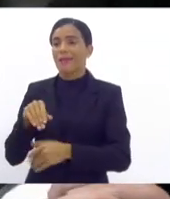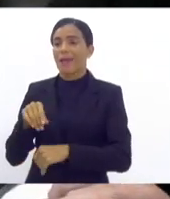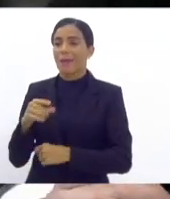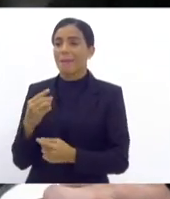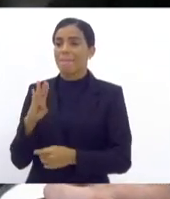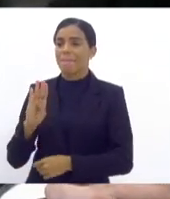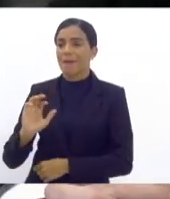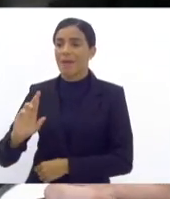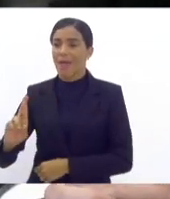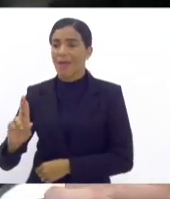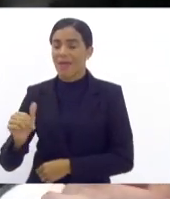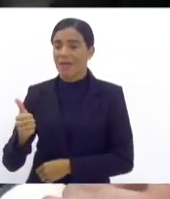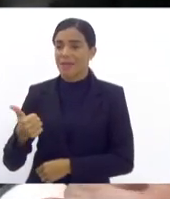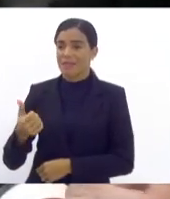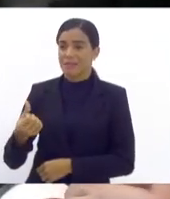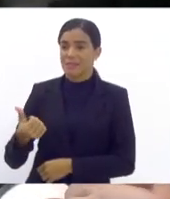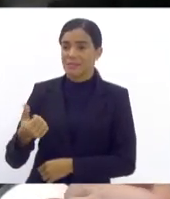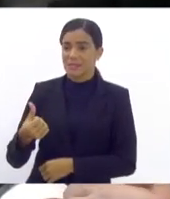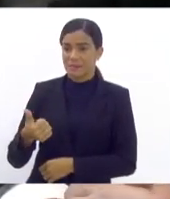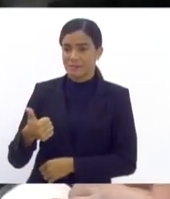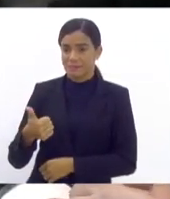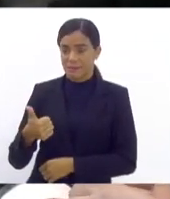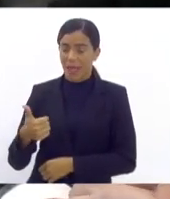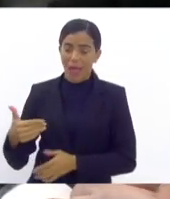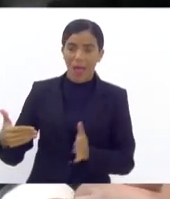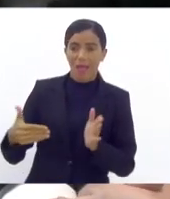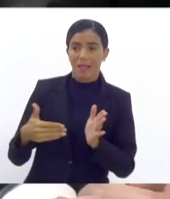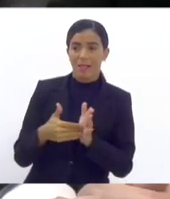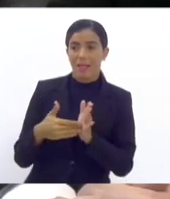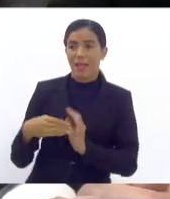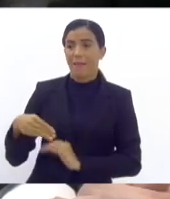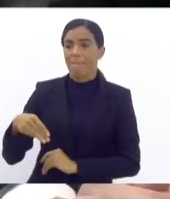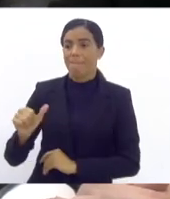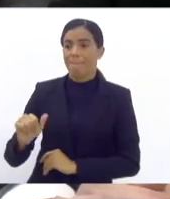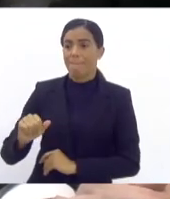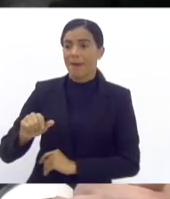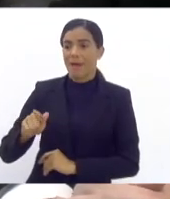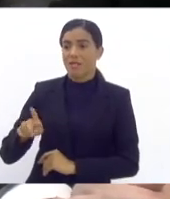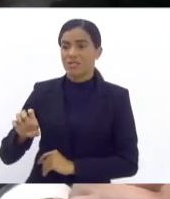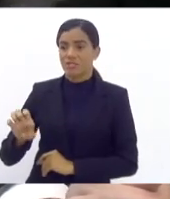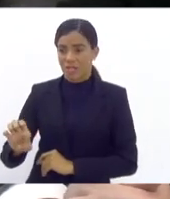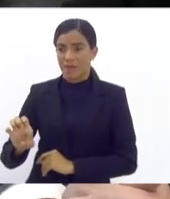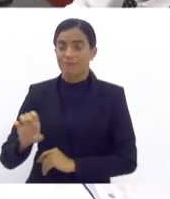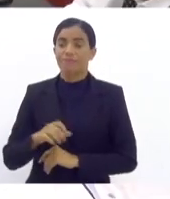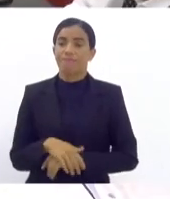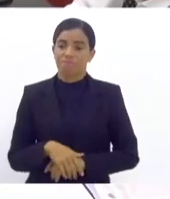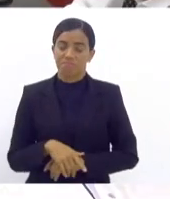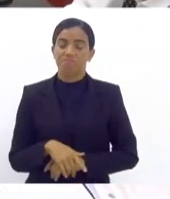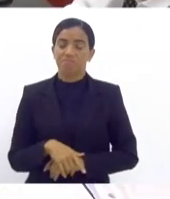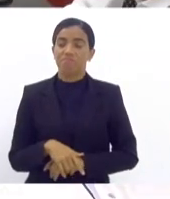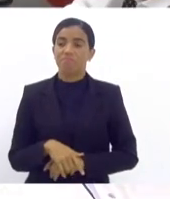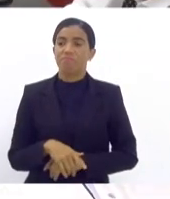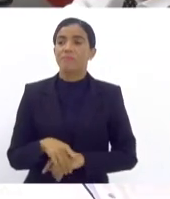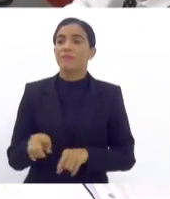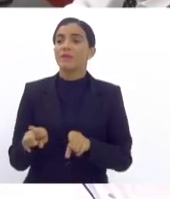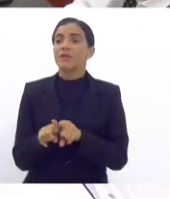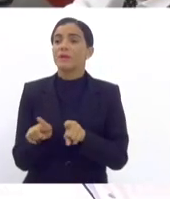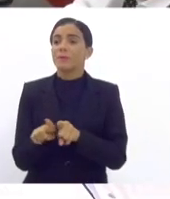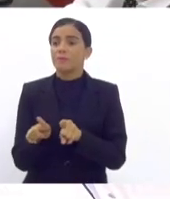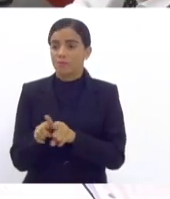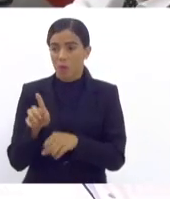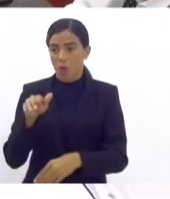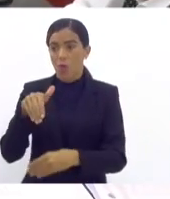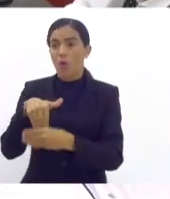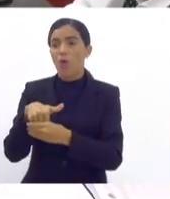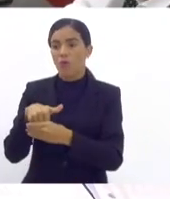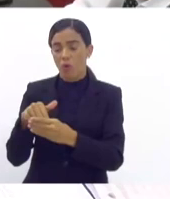trecho da área concedida de Magé. Perfeito. Então, meu voto é favorável, senhor presidente. Deputado Filipinho Raves. Voto